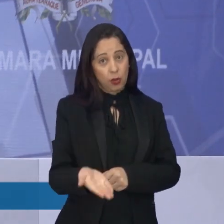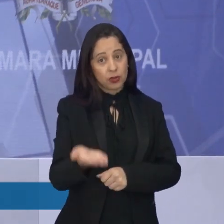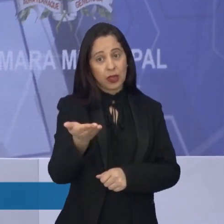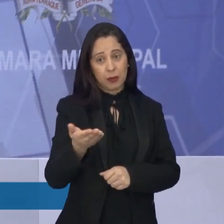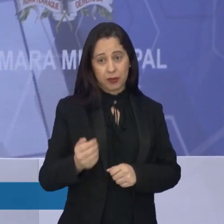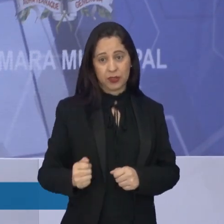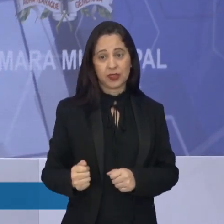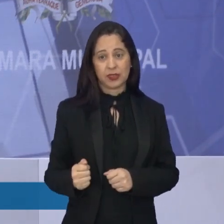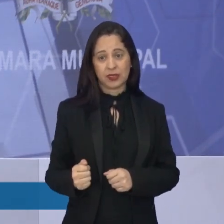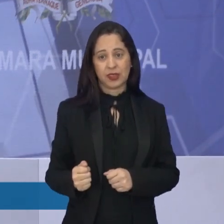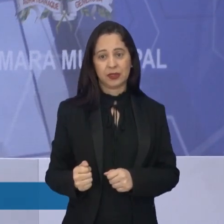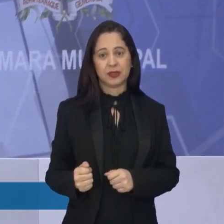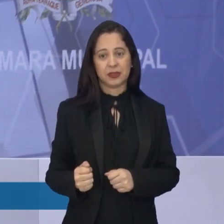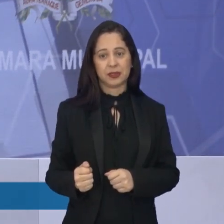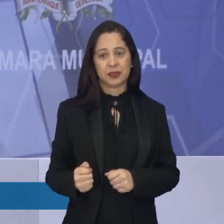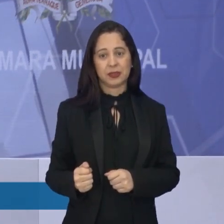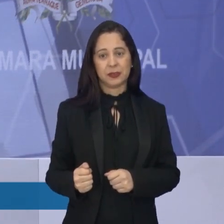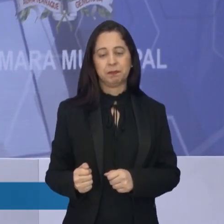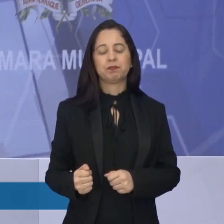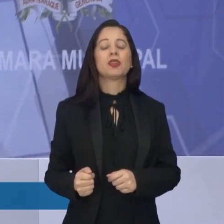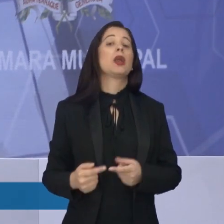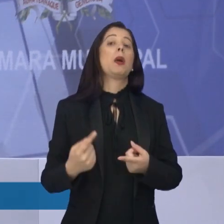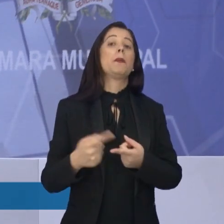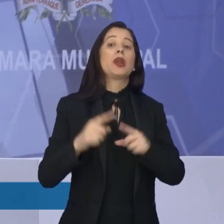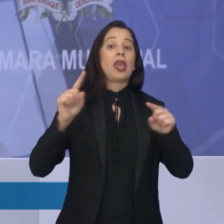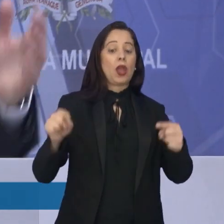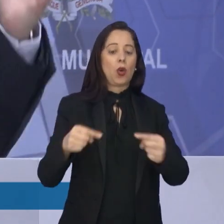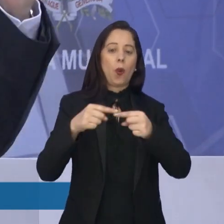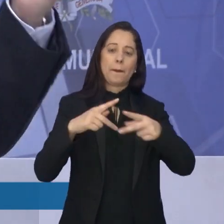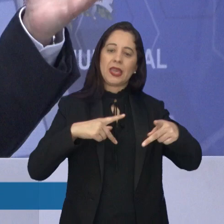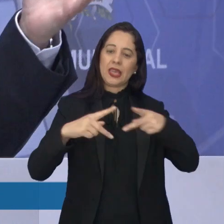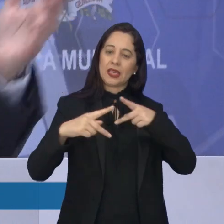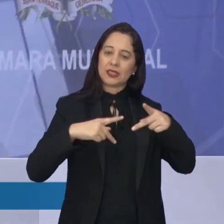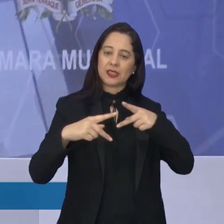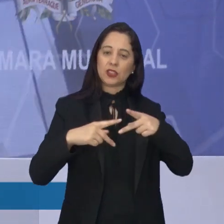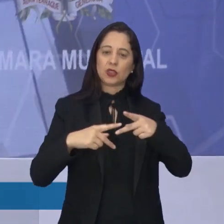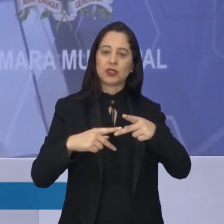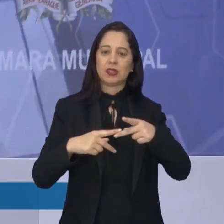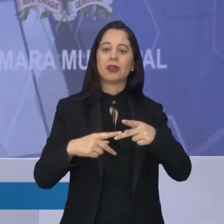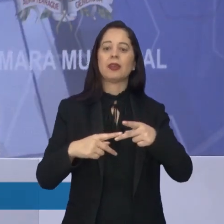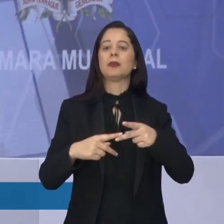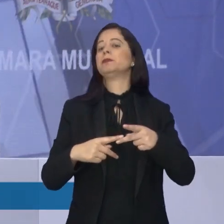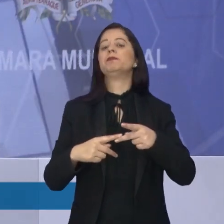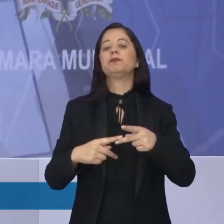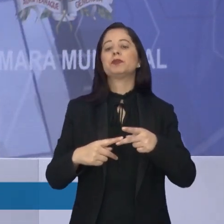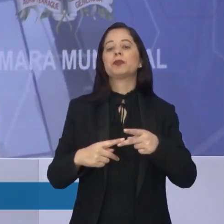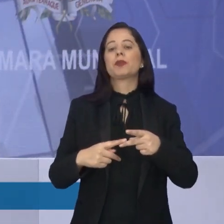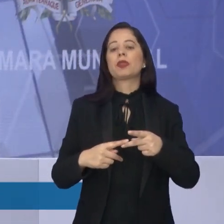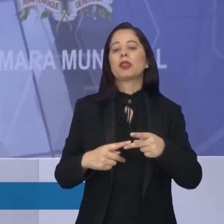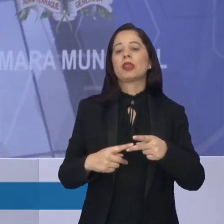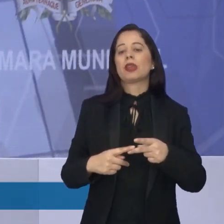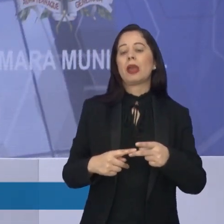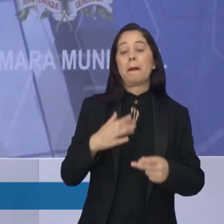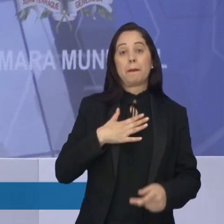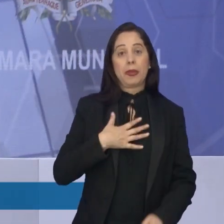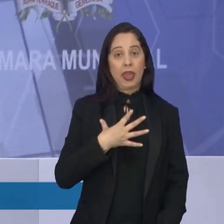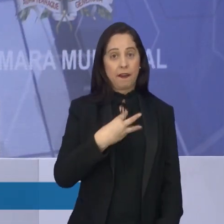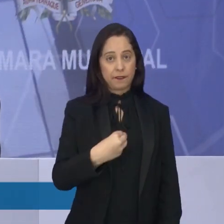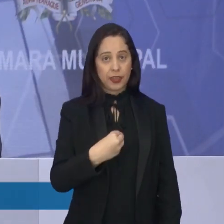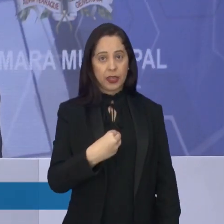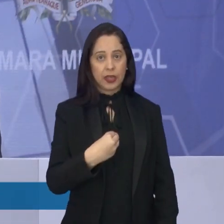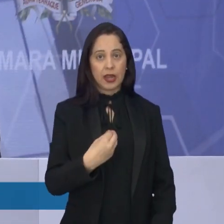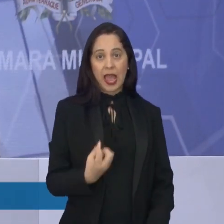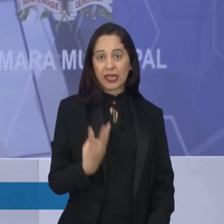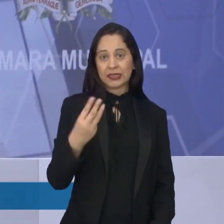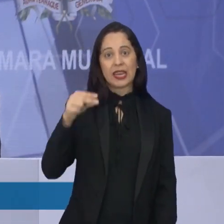metáfora do meu encantamento com São José, que é a cidade onde nasceu minha esposa, minha filha e meus